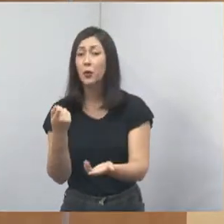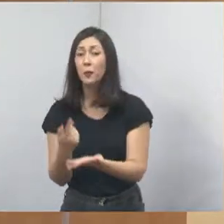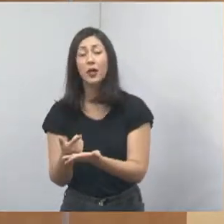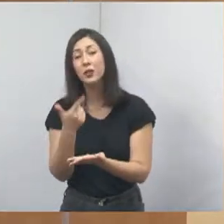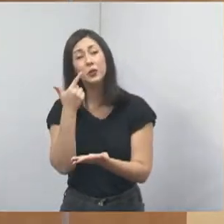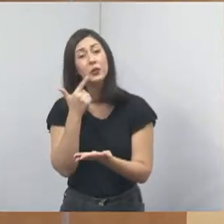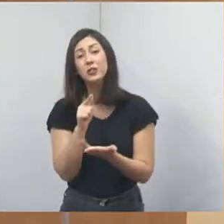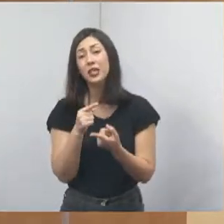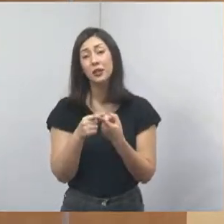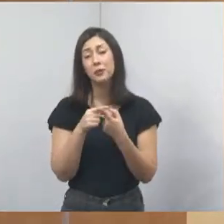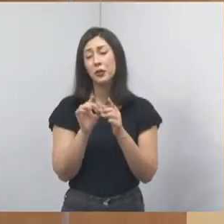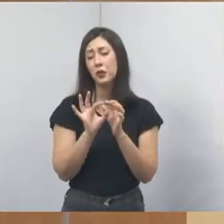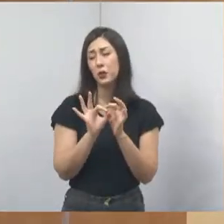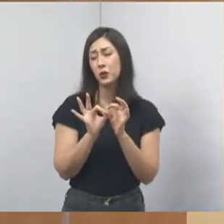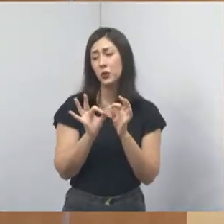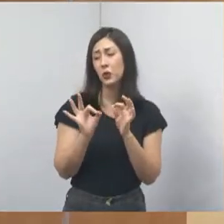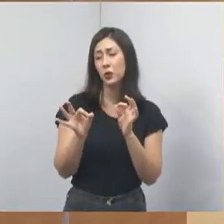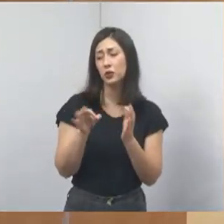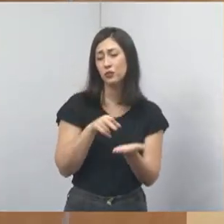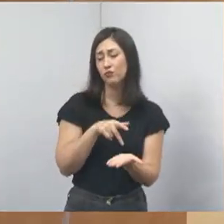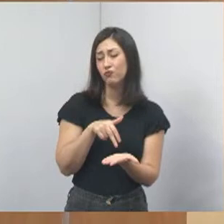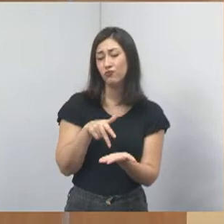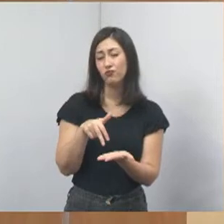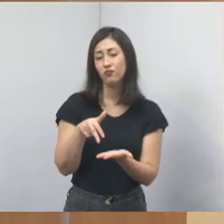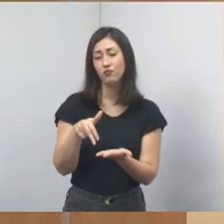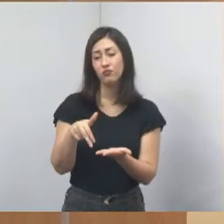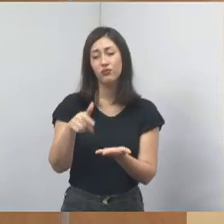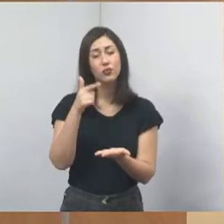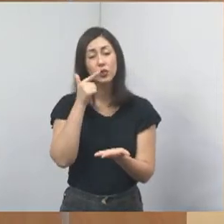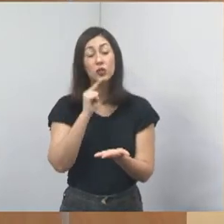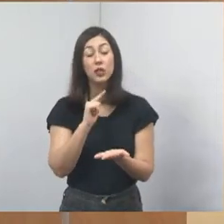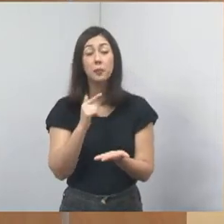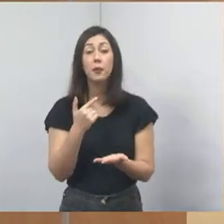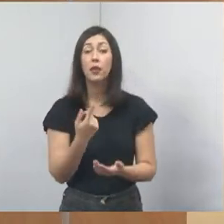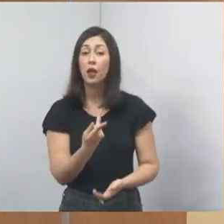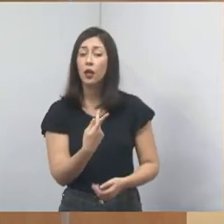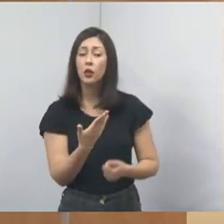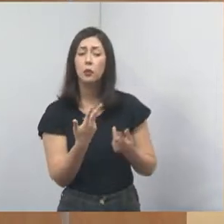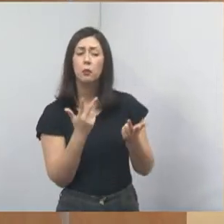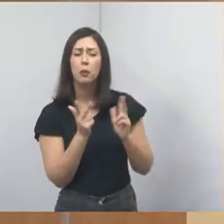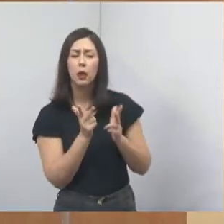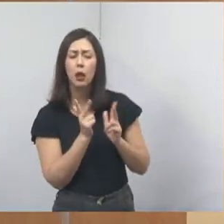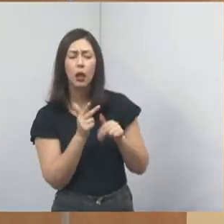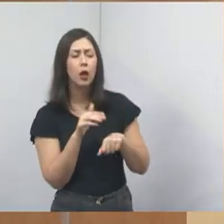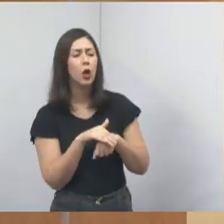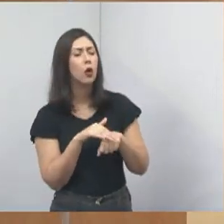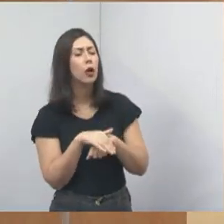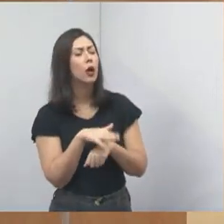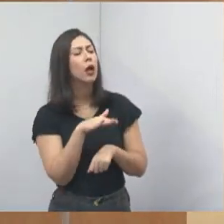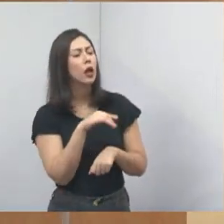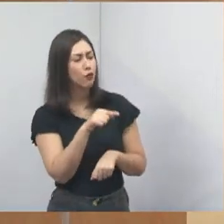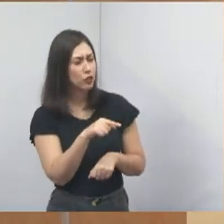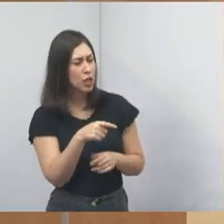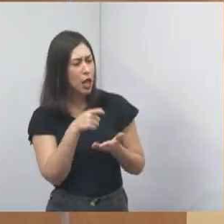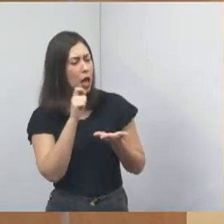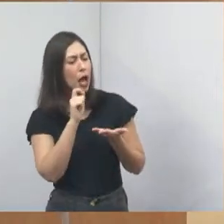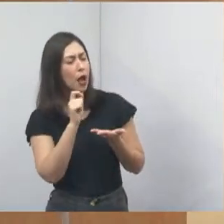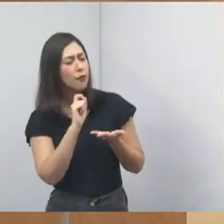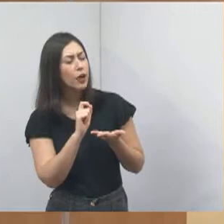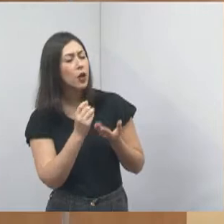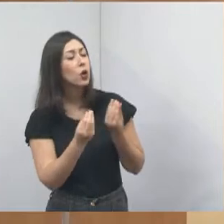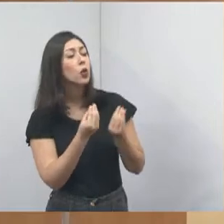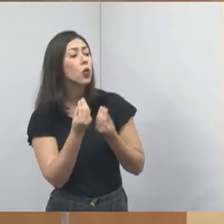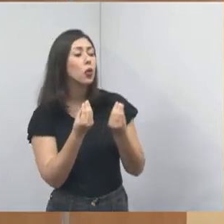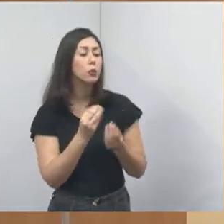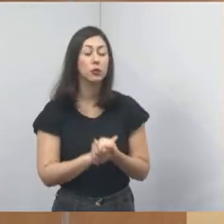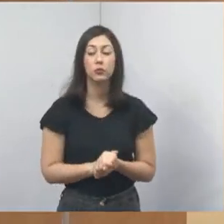pouco distante, ela não consegue fazer isso. E eu conversando com ela, eu perguntei: a senhora toma café da manhã de que jeito?